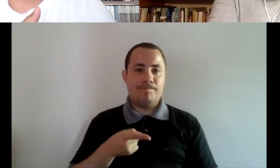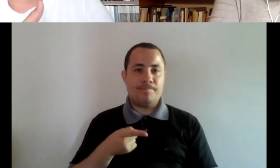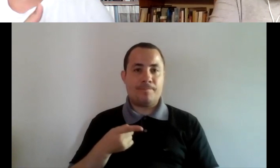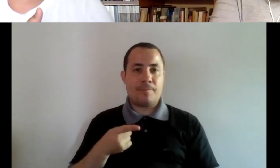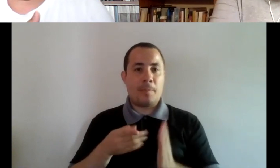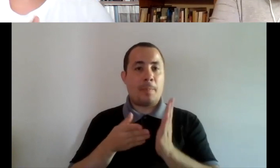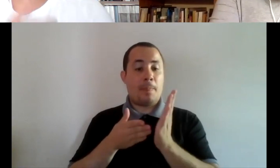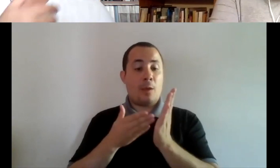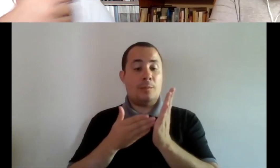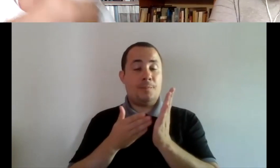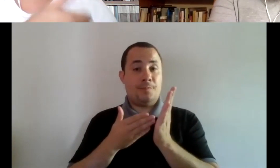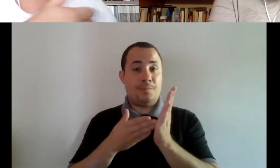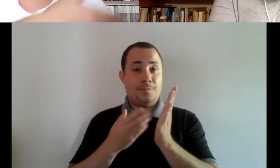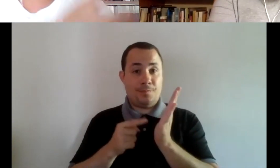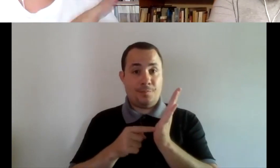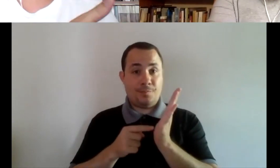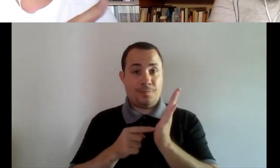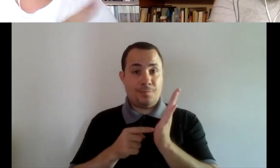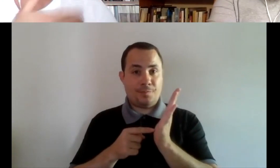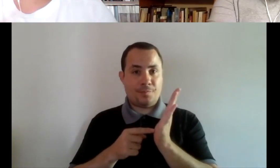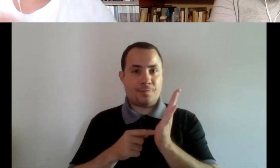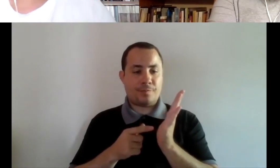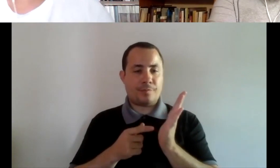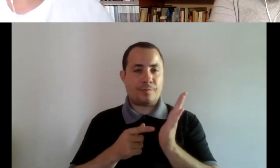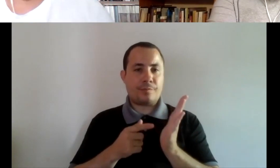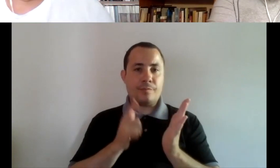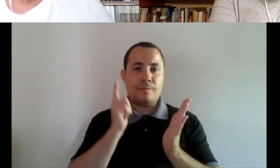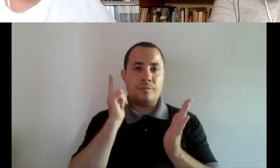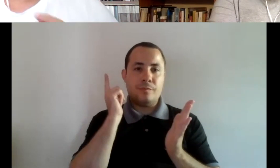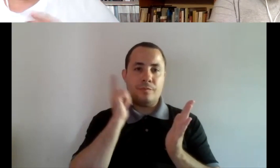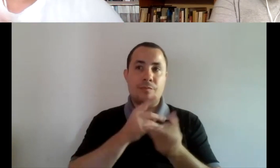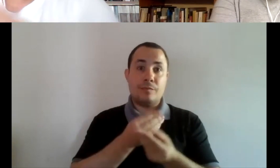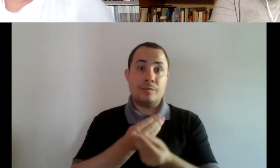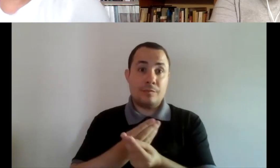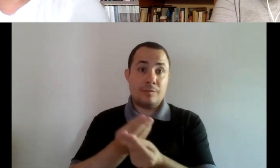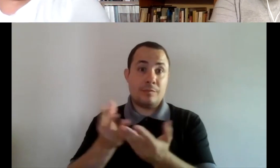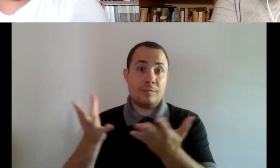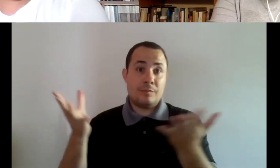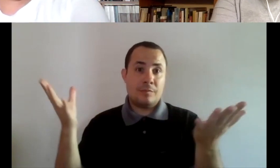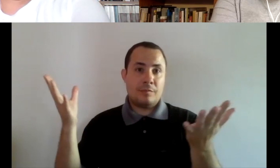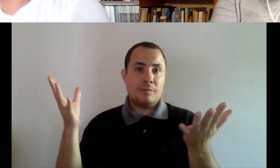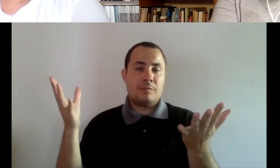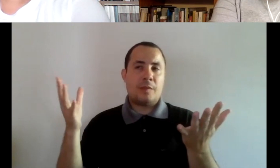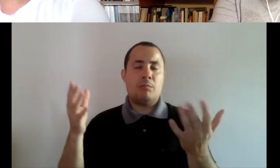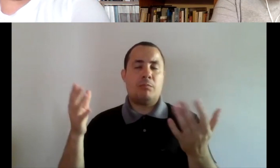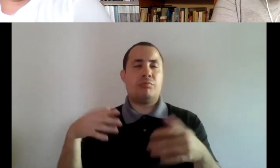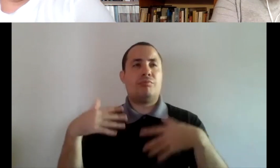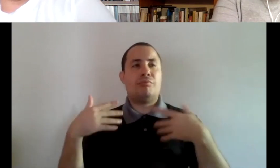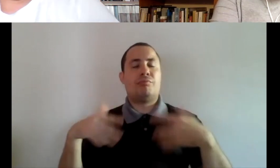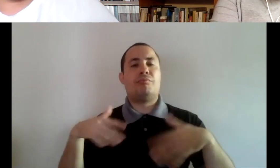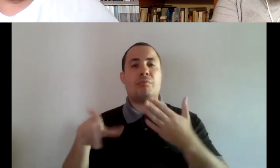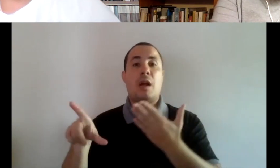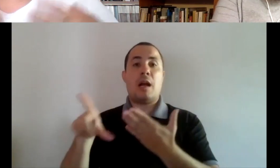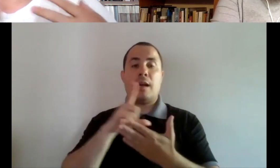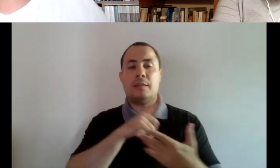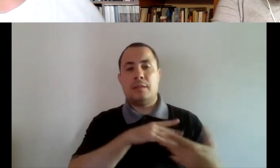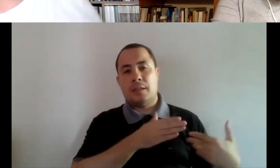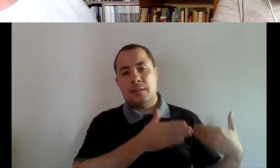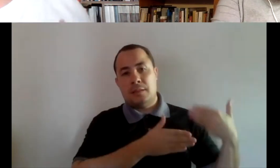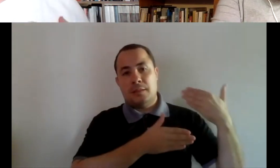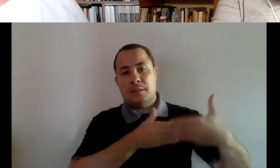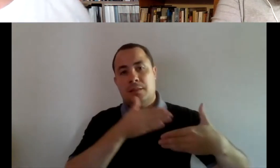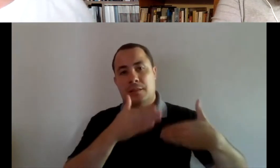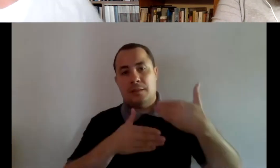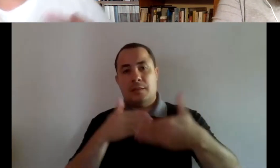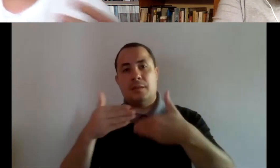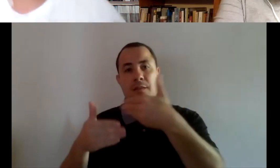até a publicação, se fosse ou por essas editoras ou sozinho, ele é uma das etapas, né? Mas é muito curioso, porque